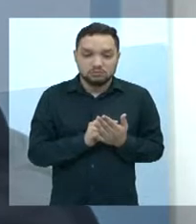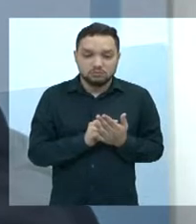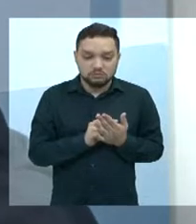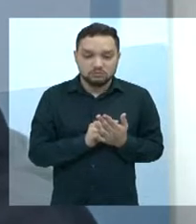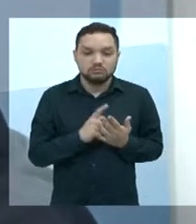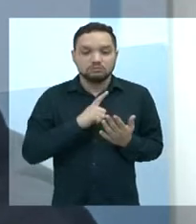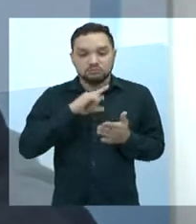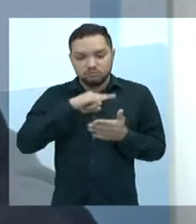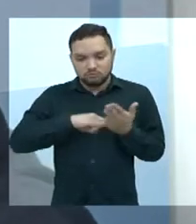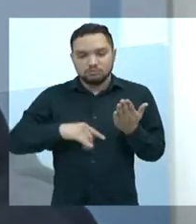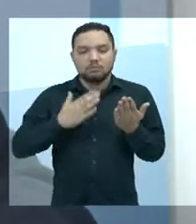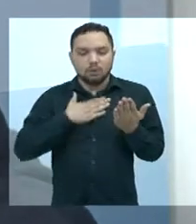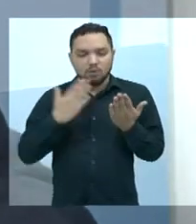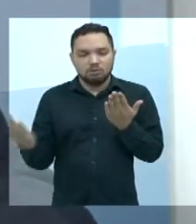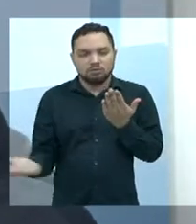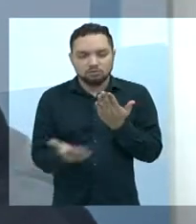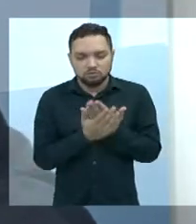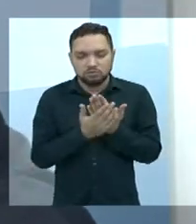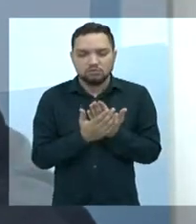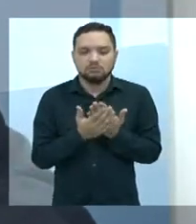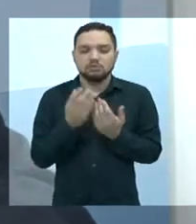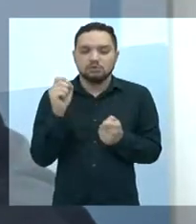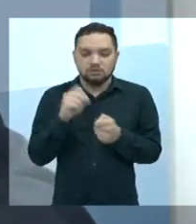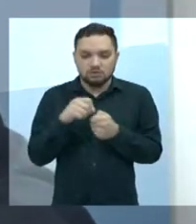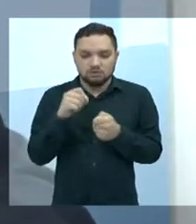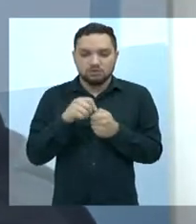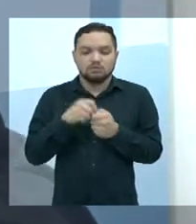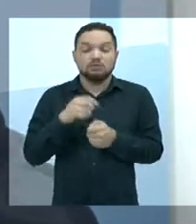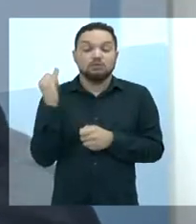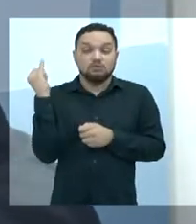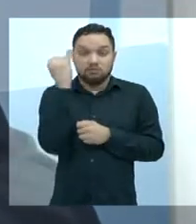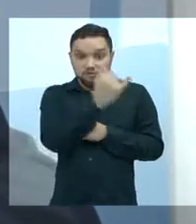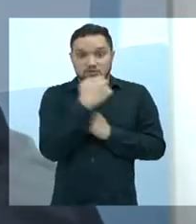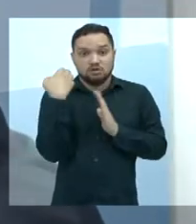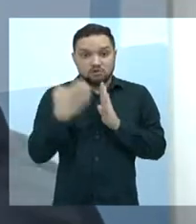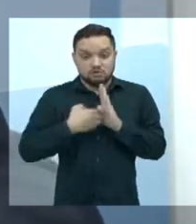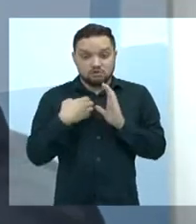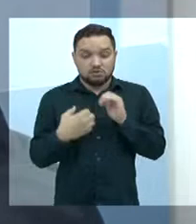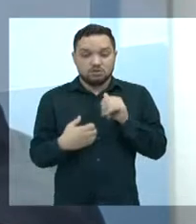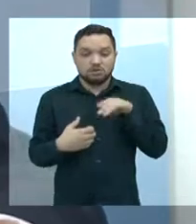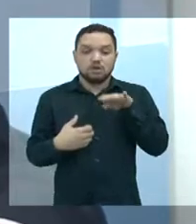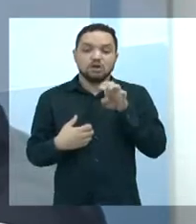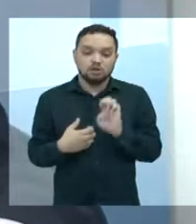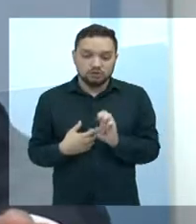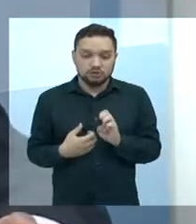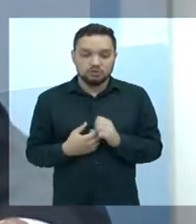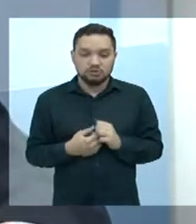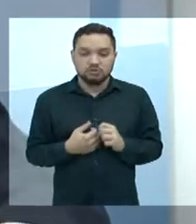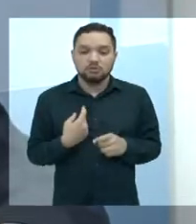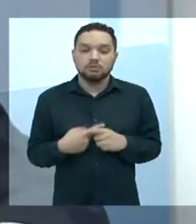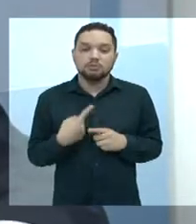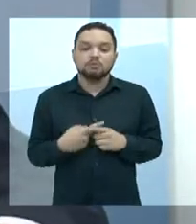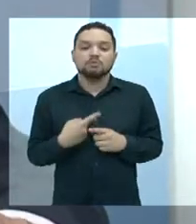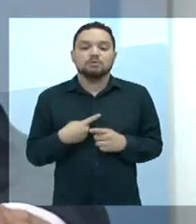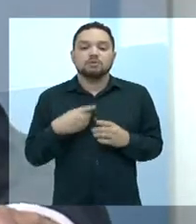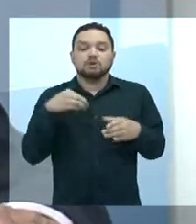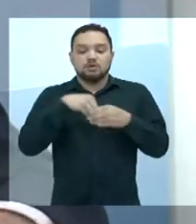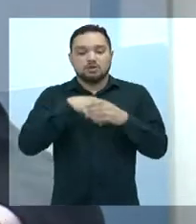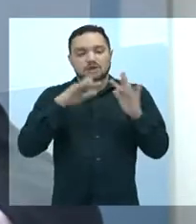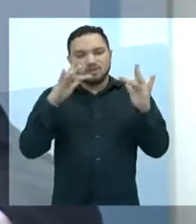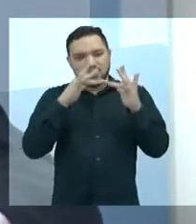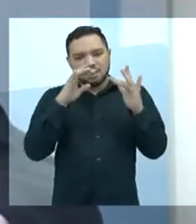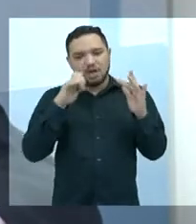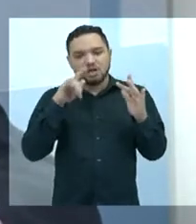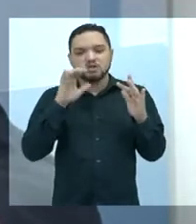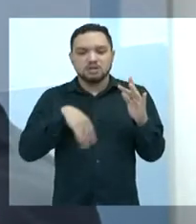documento, esse meu requerimento, e que eu levei ao conhecimento da CAGES na época. E hoje é o seguinte, é porque eu tenho muita amizade na CAGES e